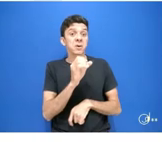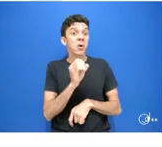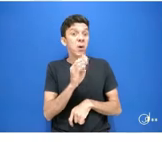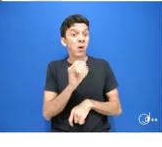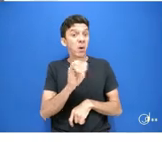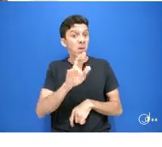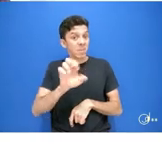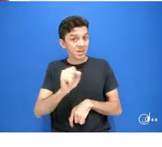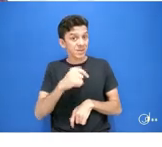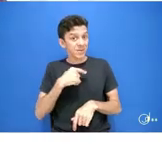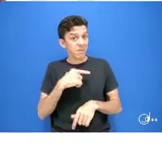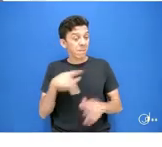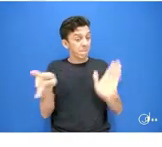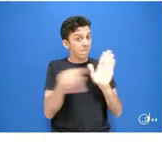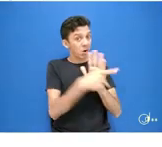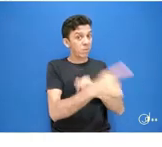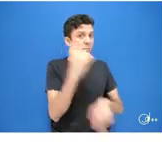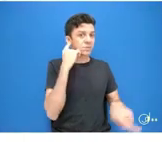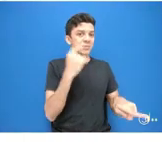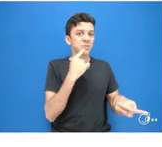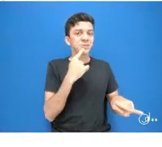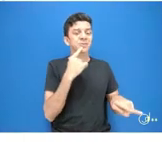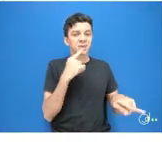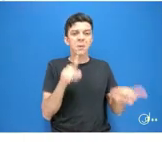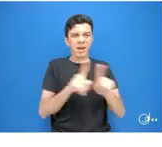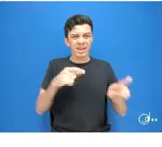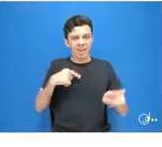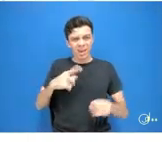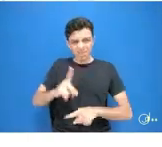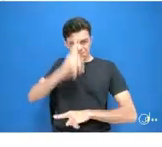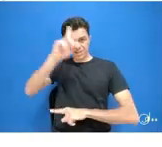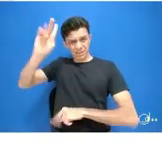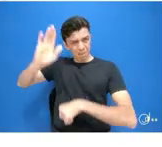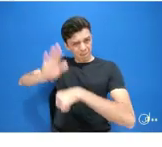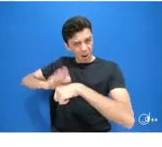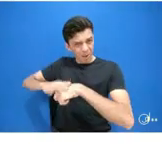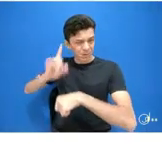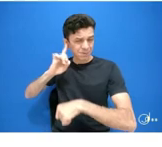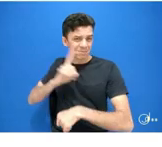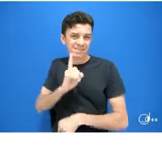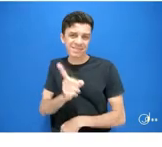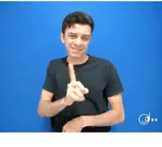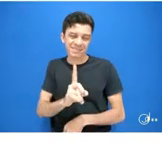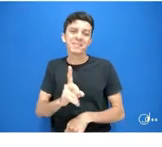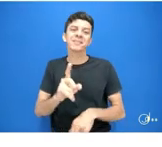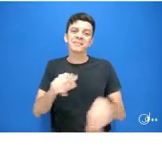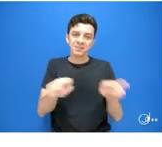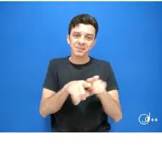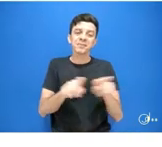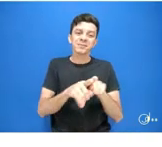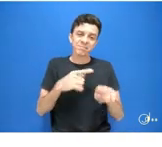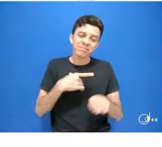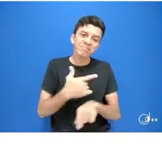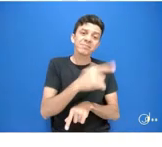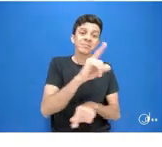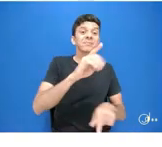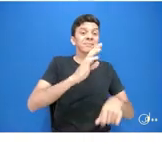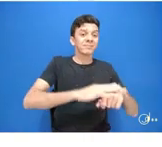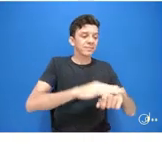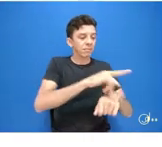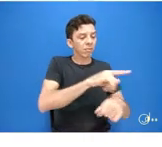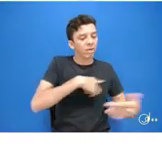então obras para surdos e não de surdos. Há traduções registradas por surdos e por ouvintes para